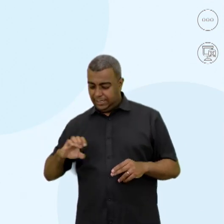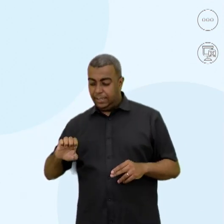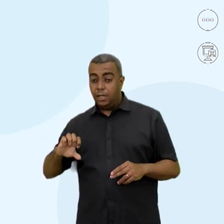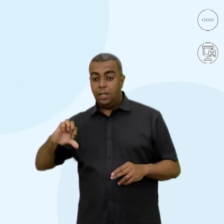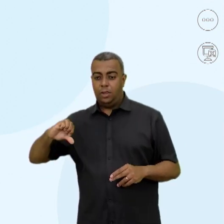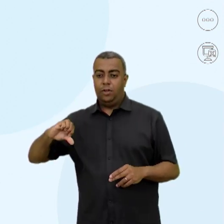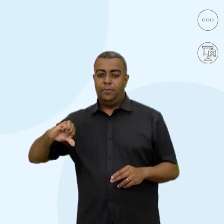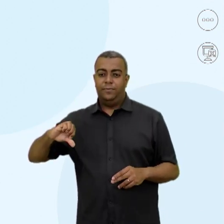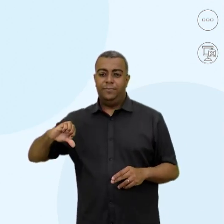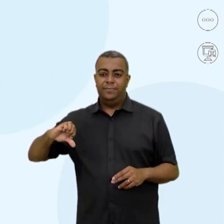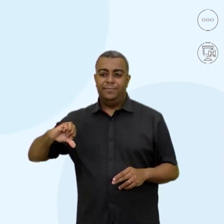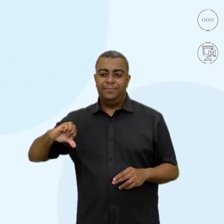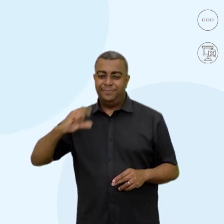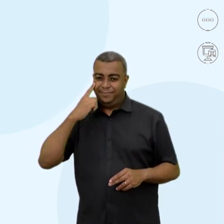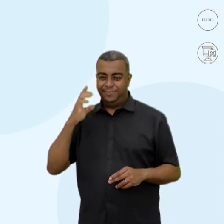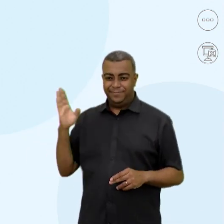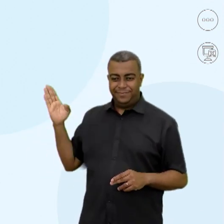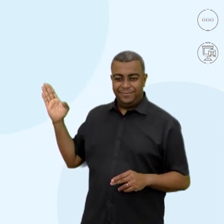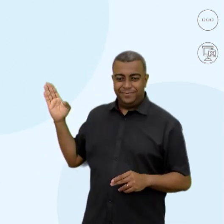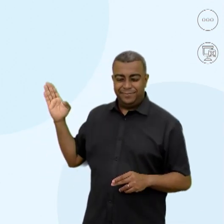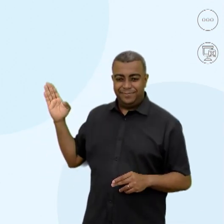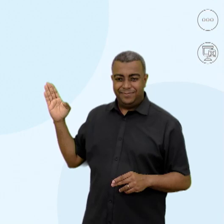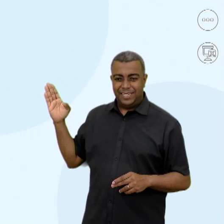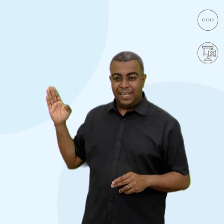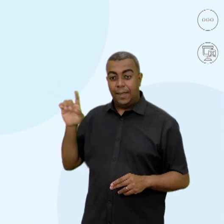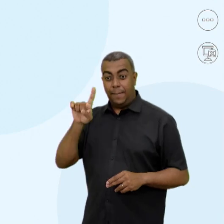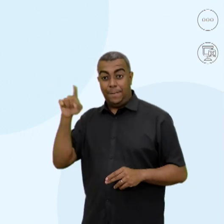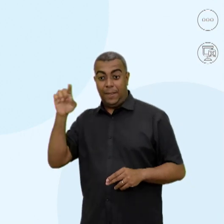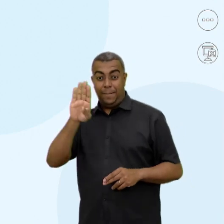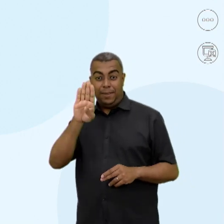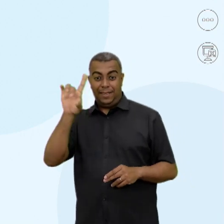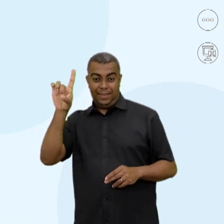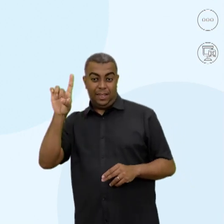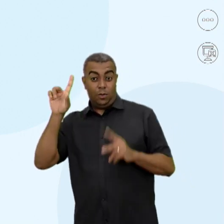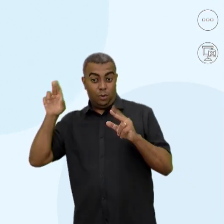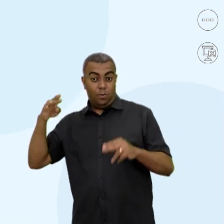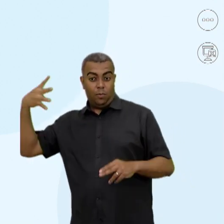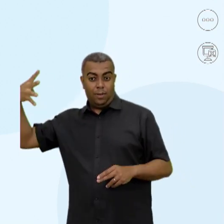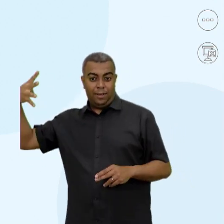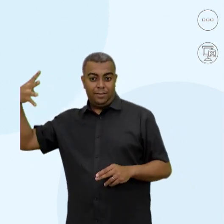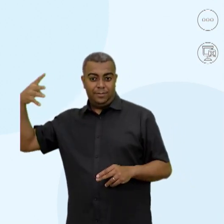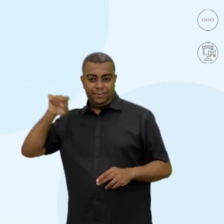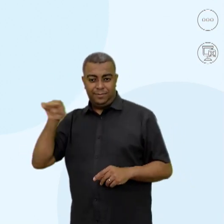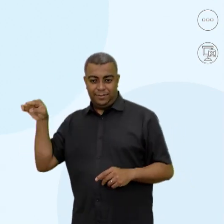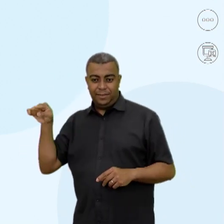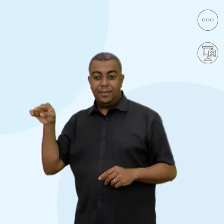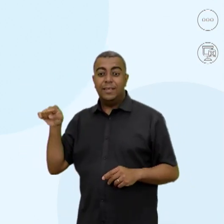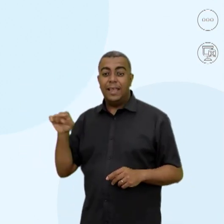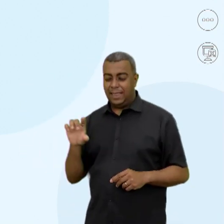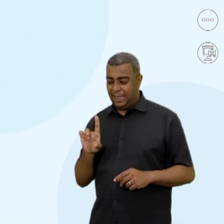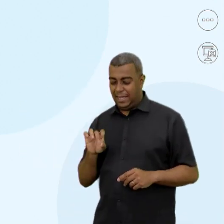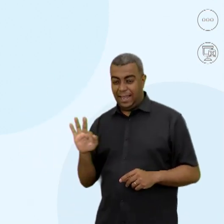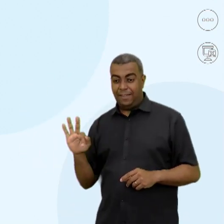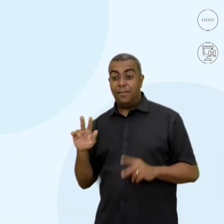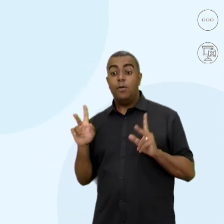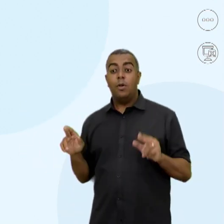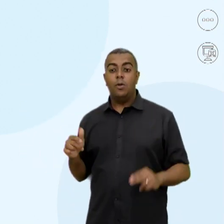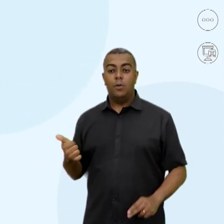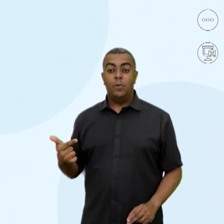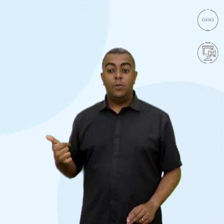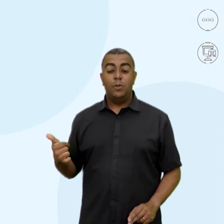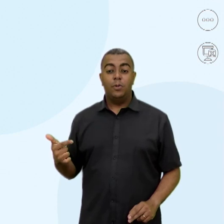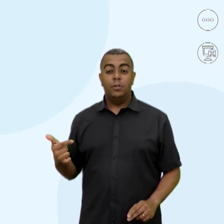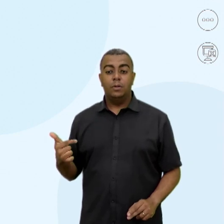é 9. Lá do outro lado eu tenho o BD, que é 4, e o DF, que é 12.